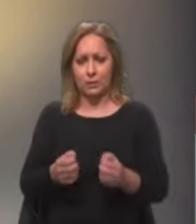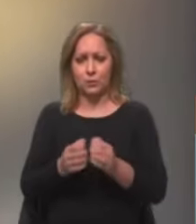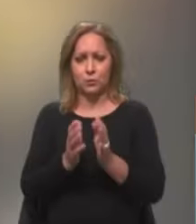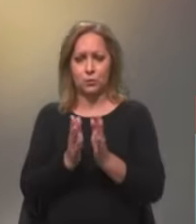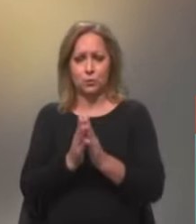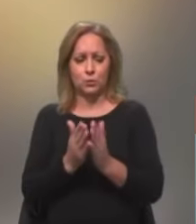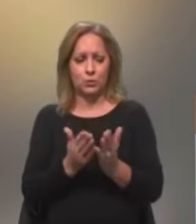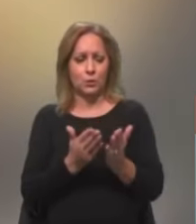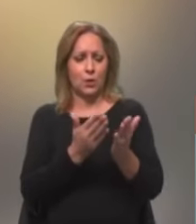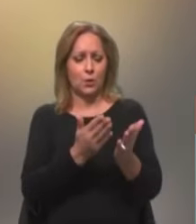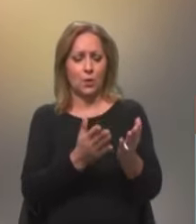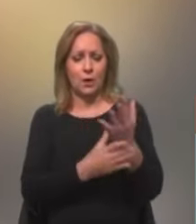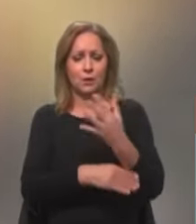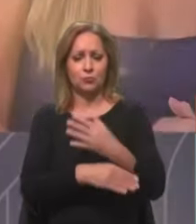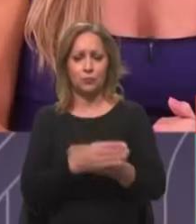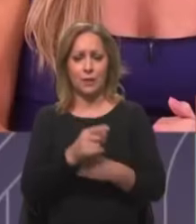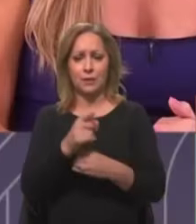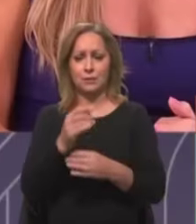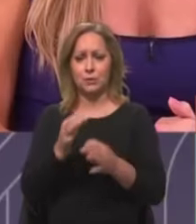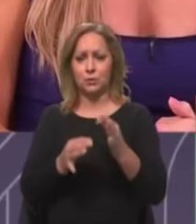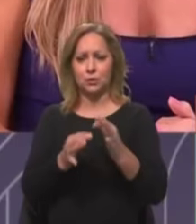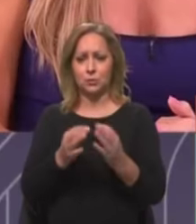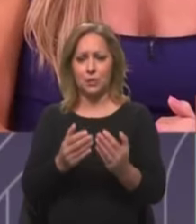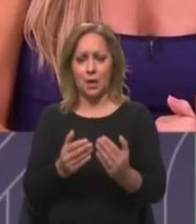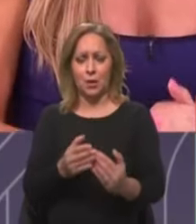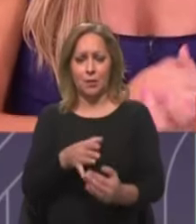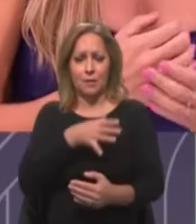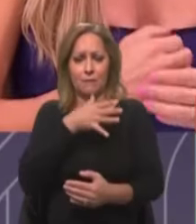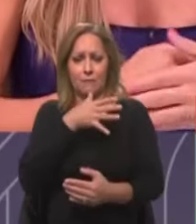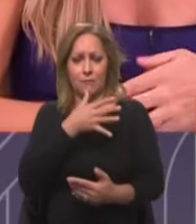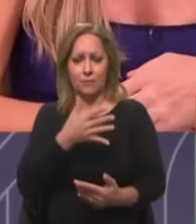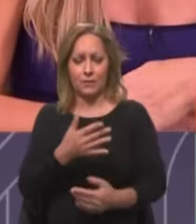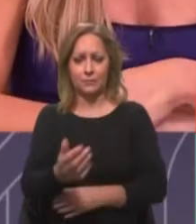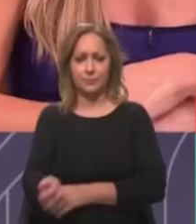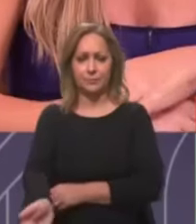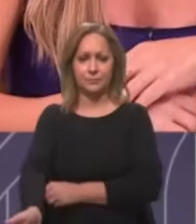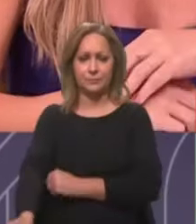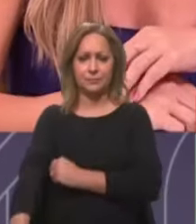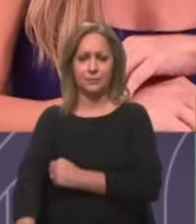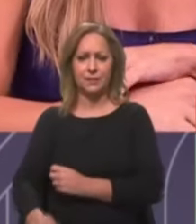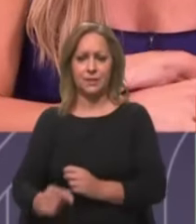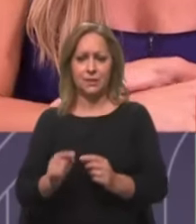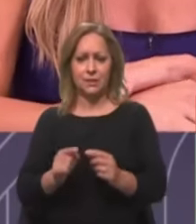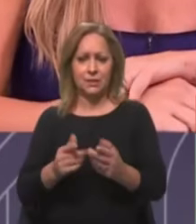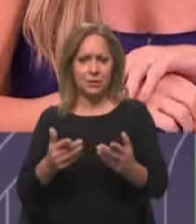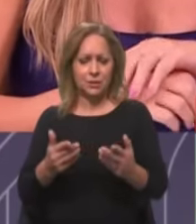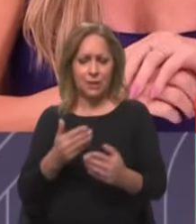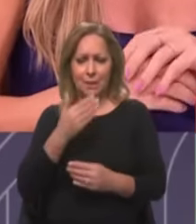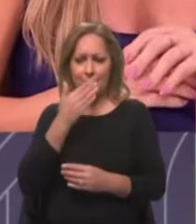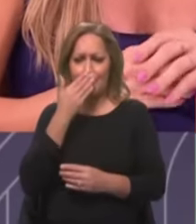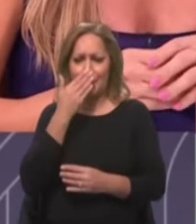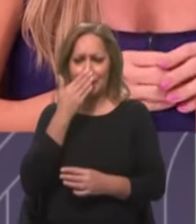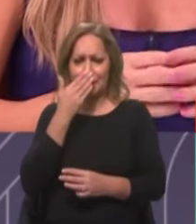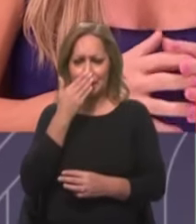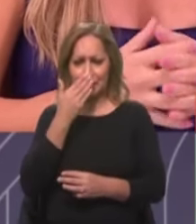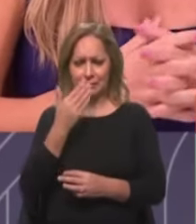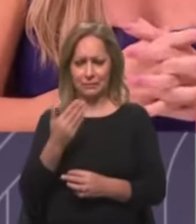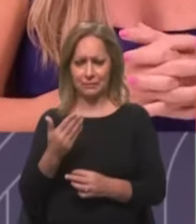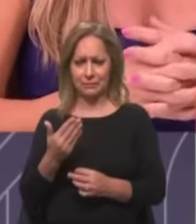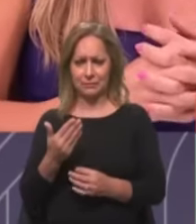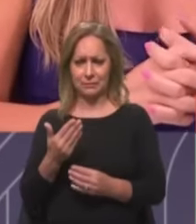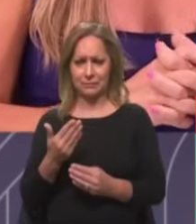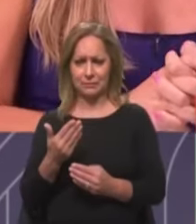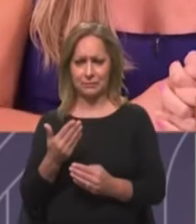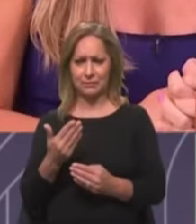aos advogados e os tribunais é que vão responder. Mais nada. Claro que isto é completamente ridículo.